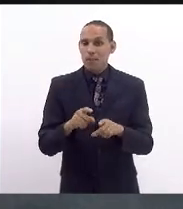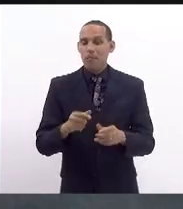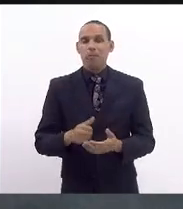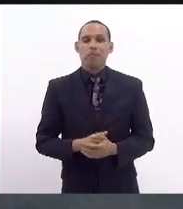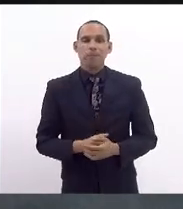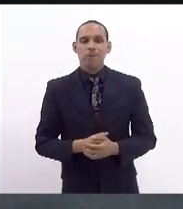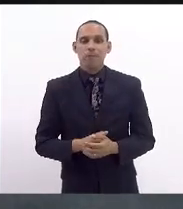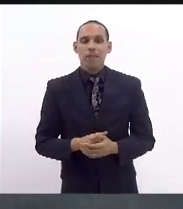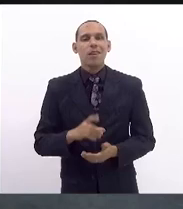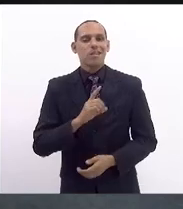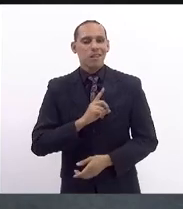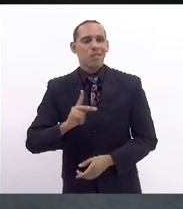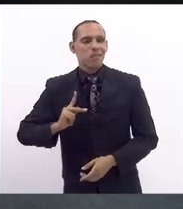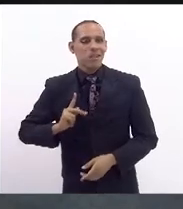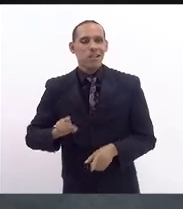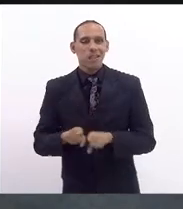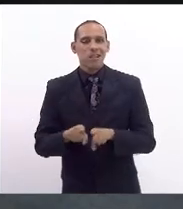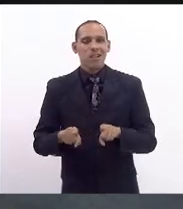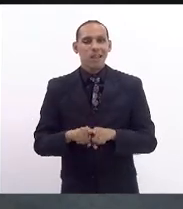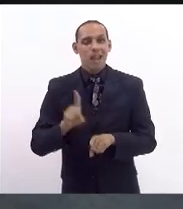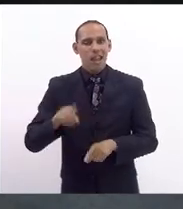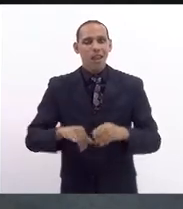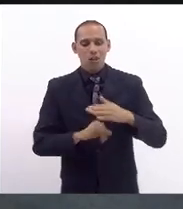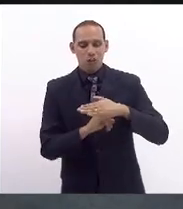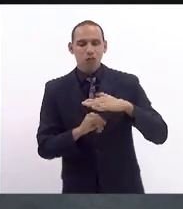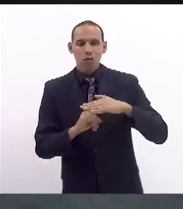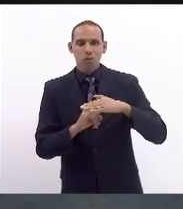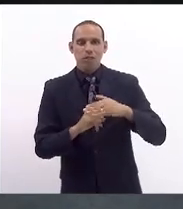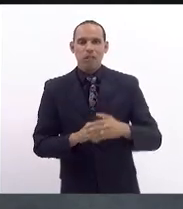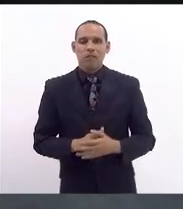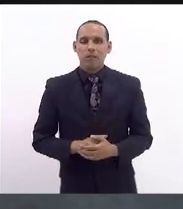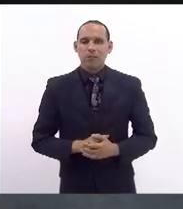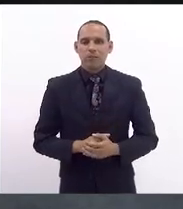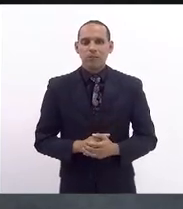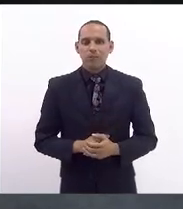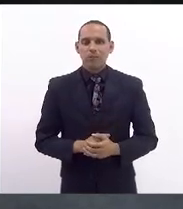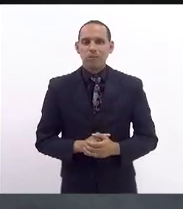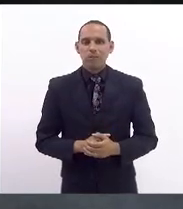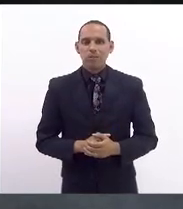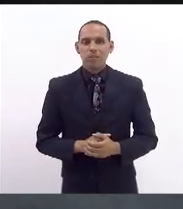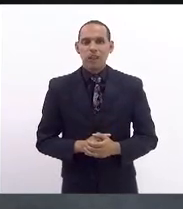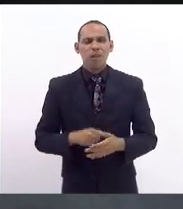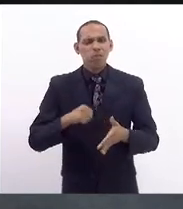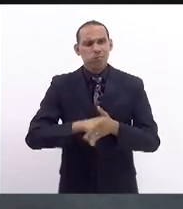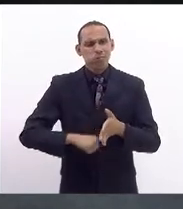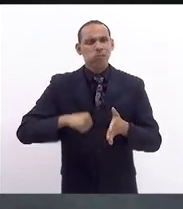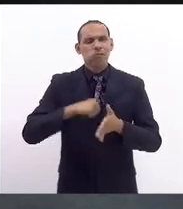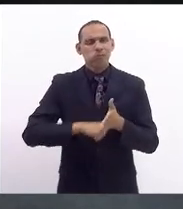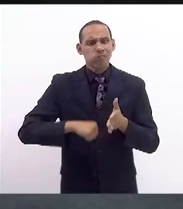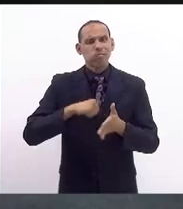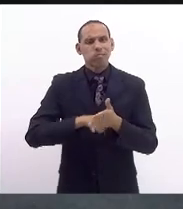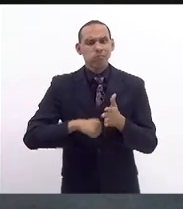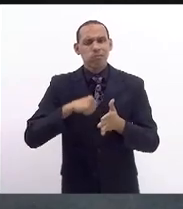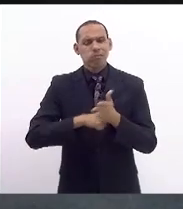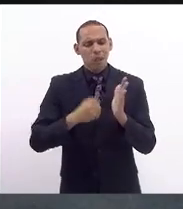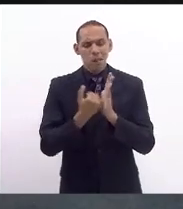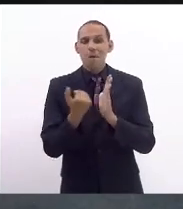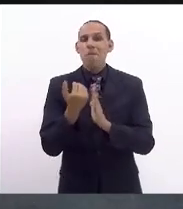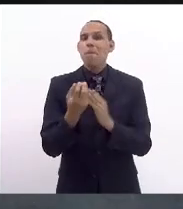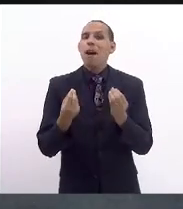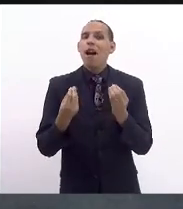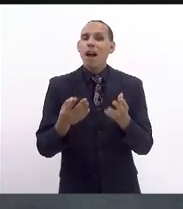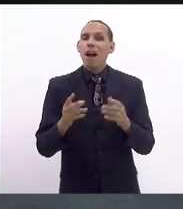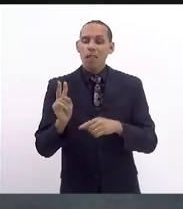a defensoria uma das instituições que mar luta pela defesa